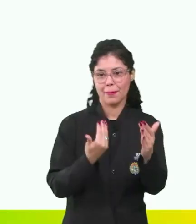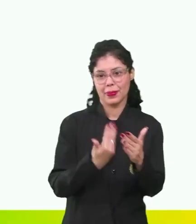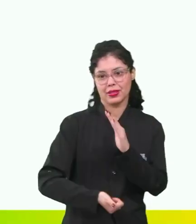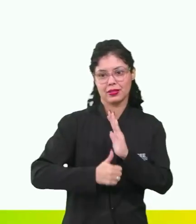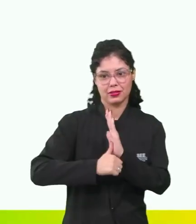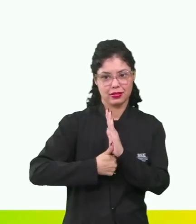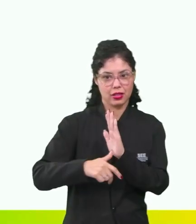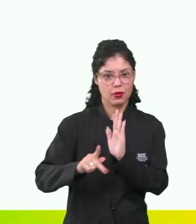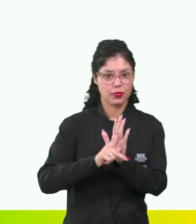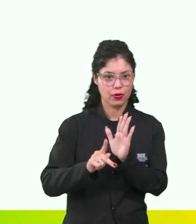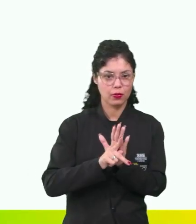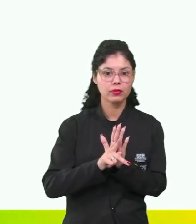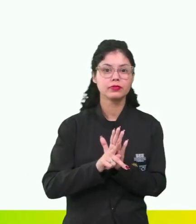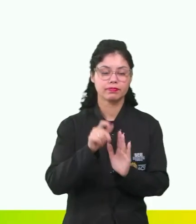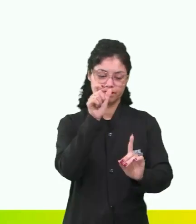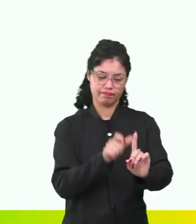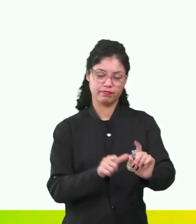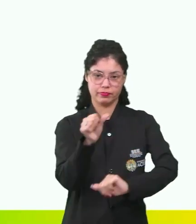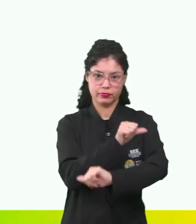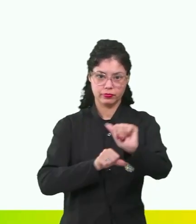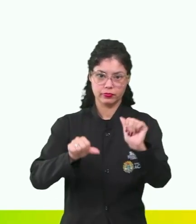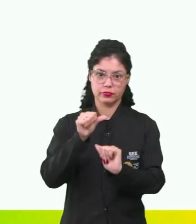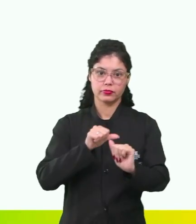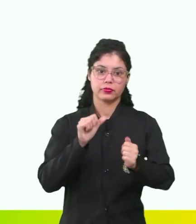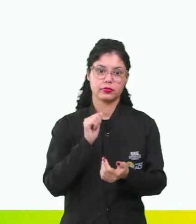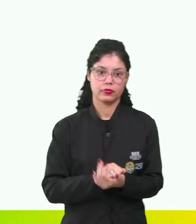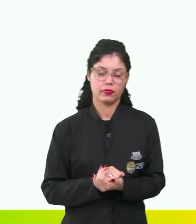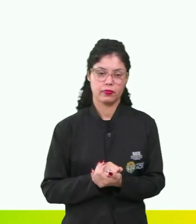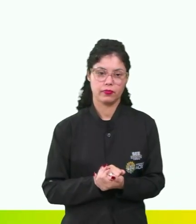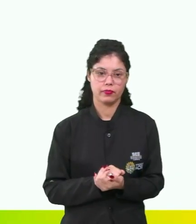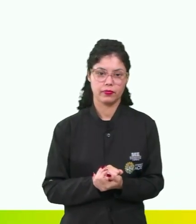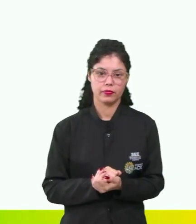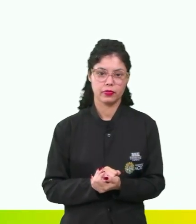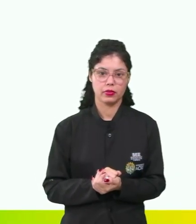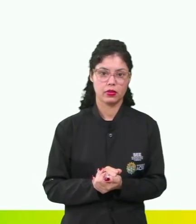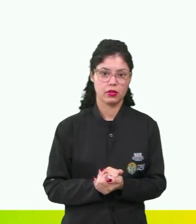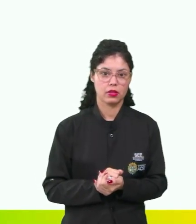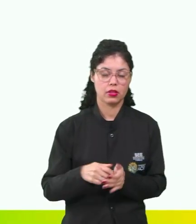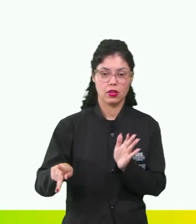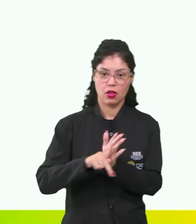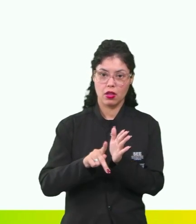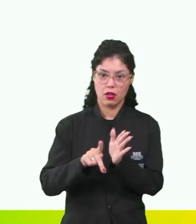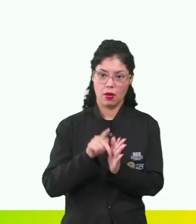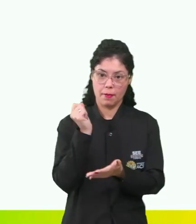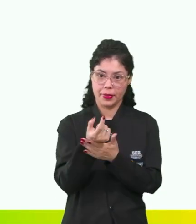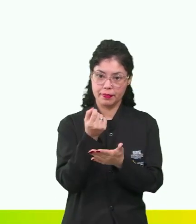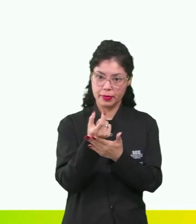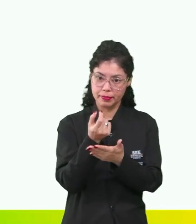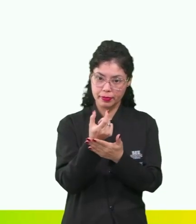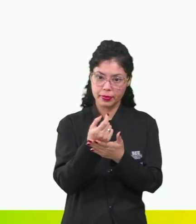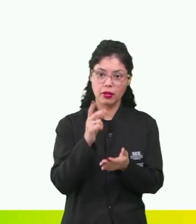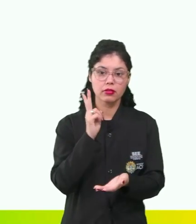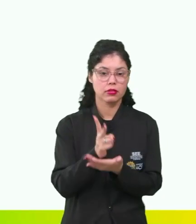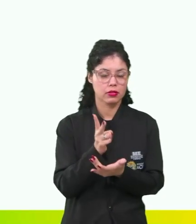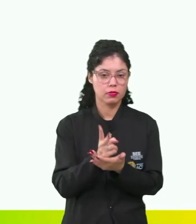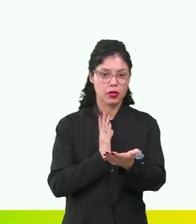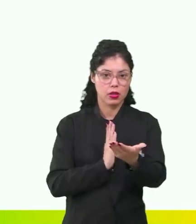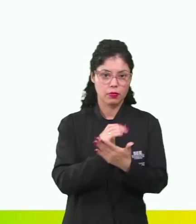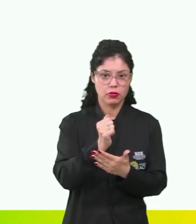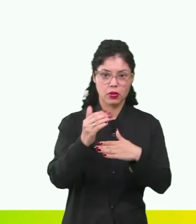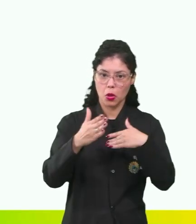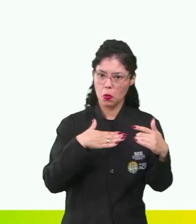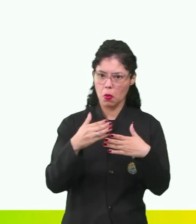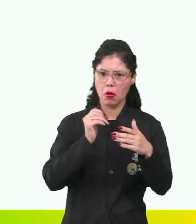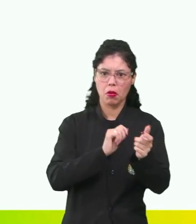e autonomia, transformando os indivíduos em exércitos de consumo, que buscam em